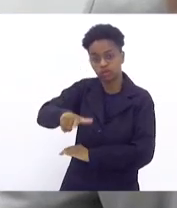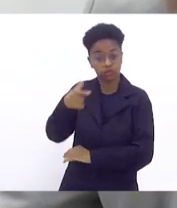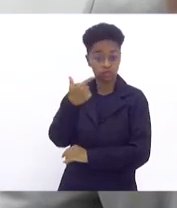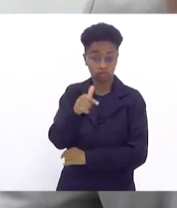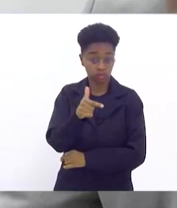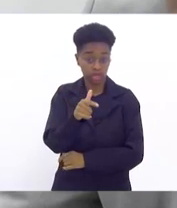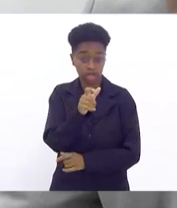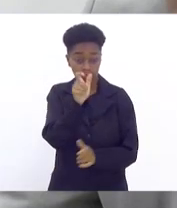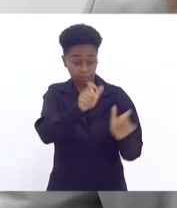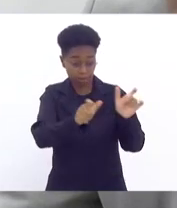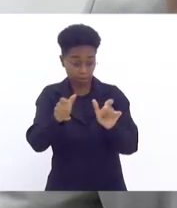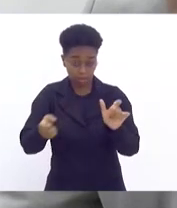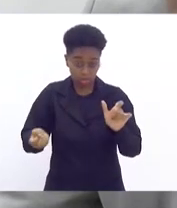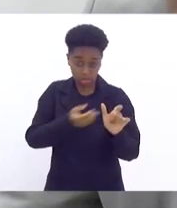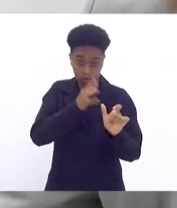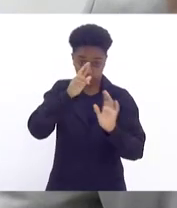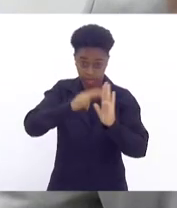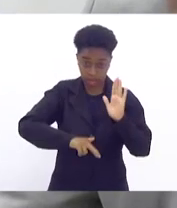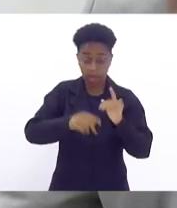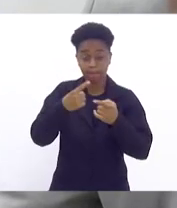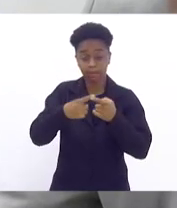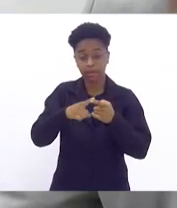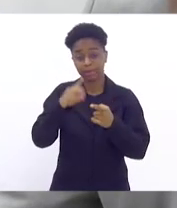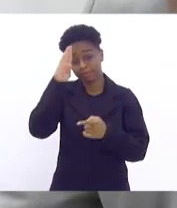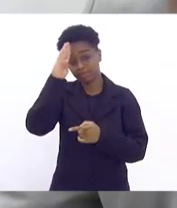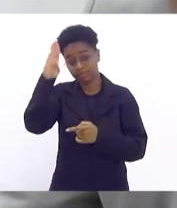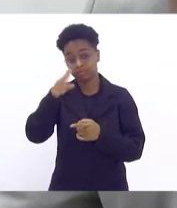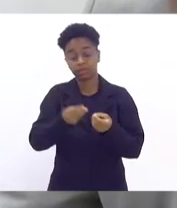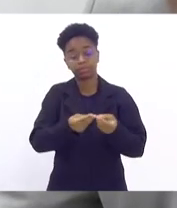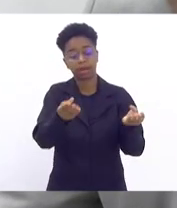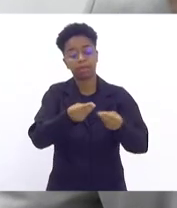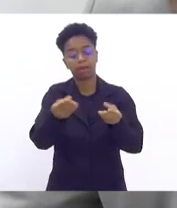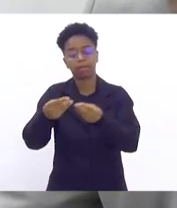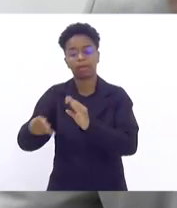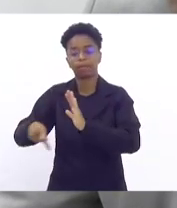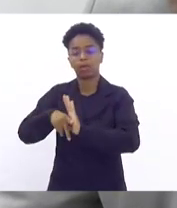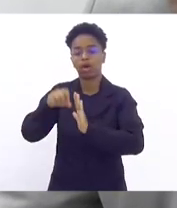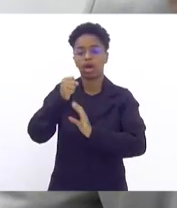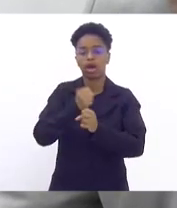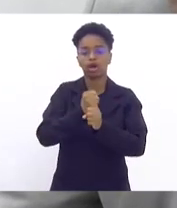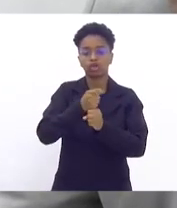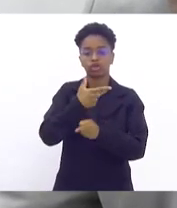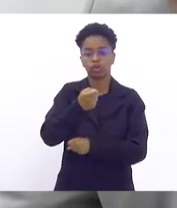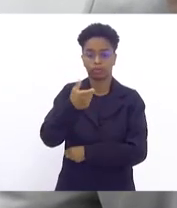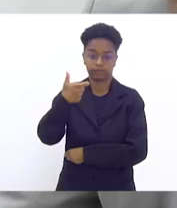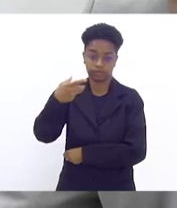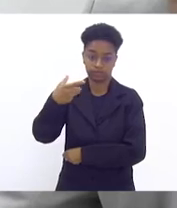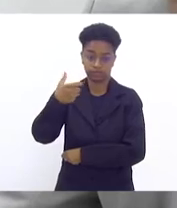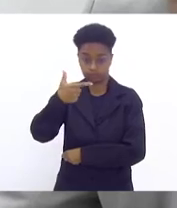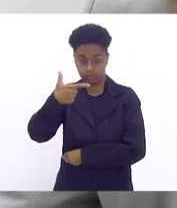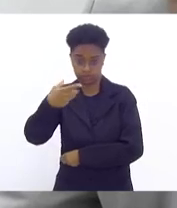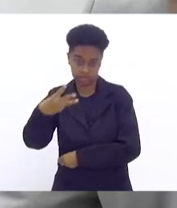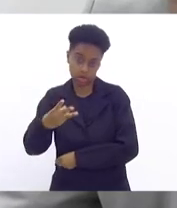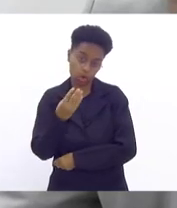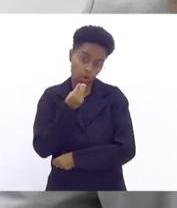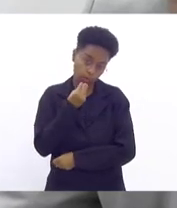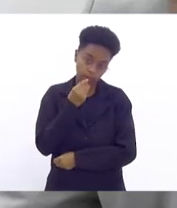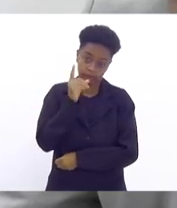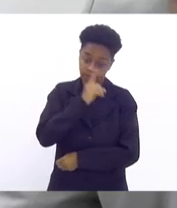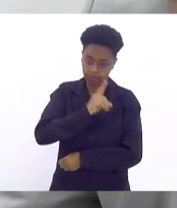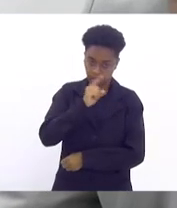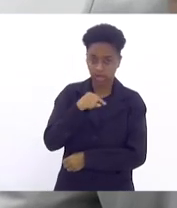porque a gente tá dando prioridade a gente distribuições de 2023 E aí claro que uma falha Nossa que